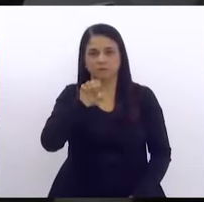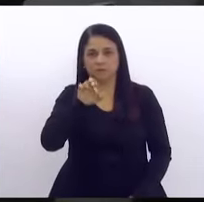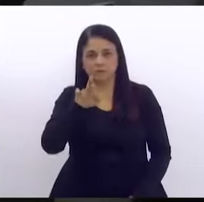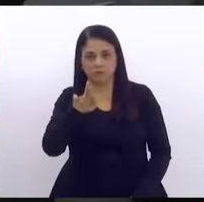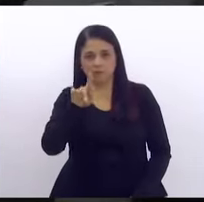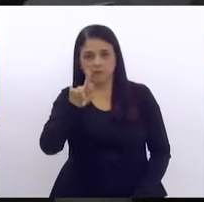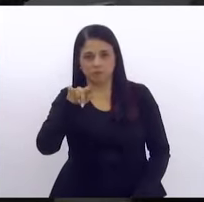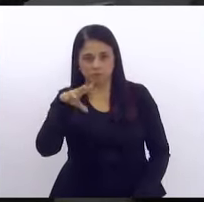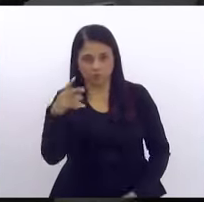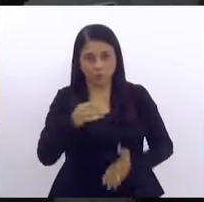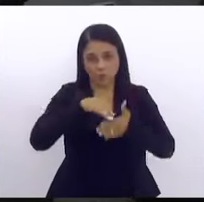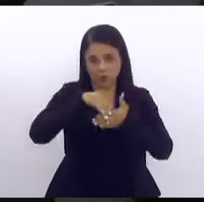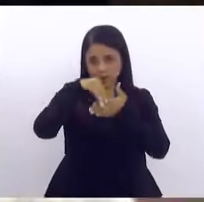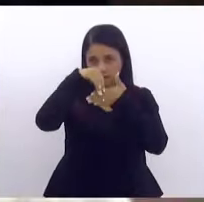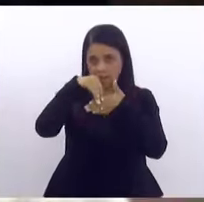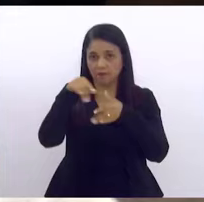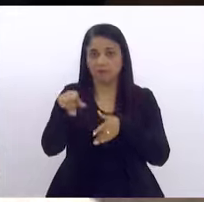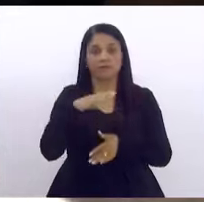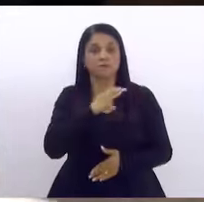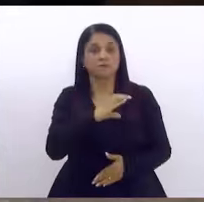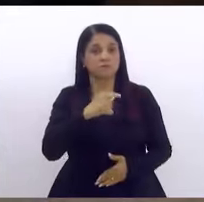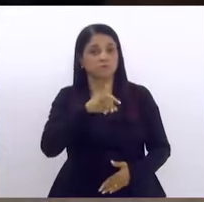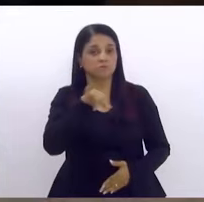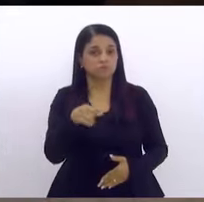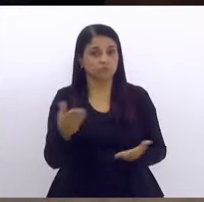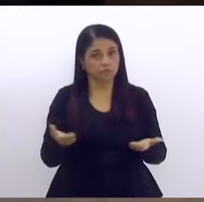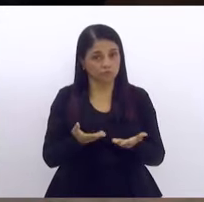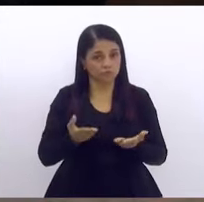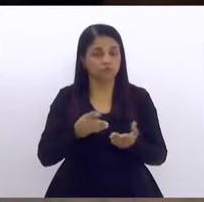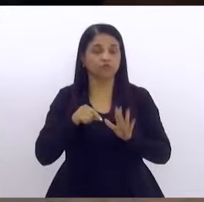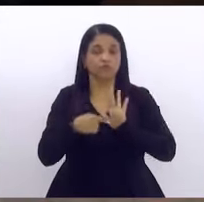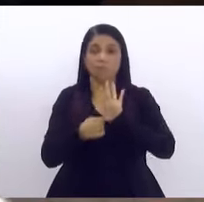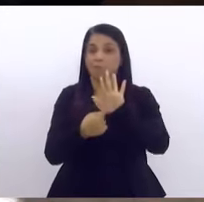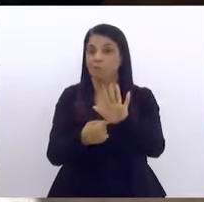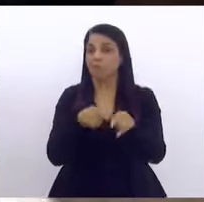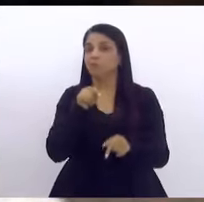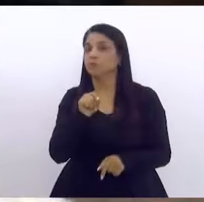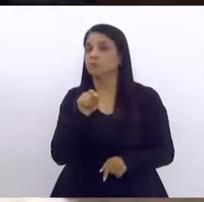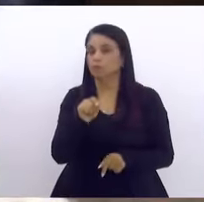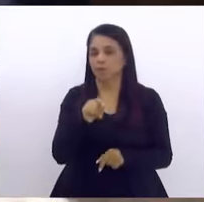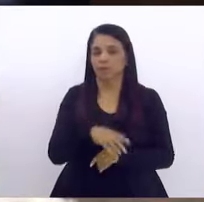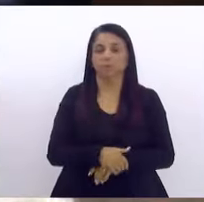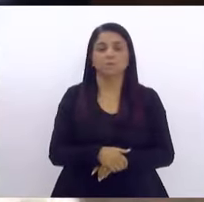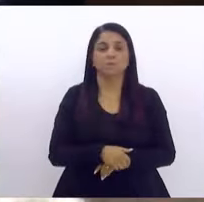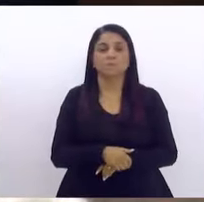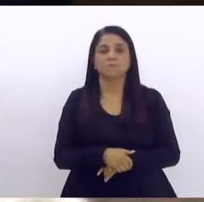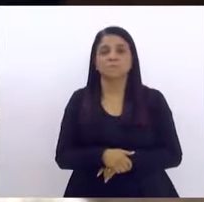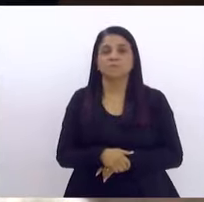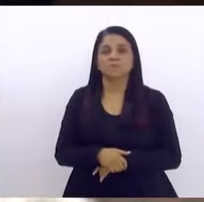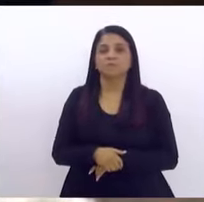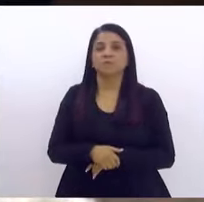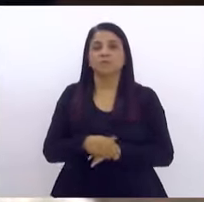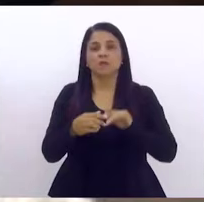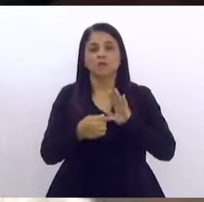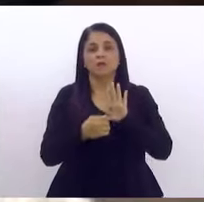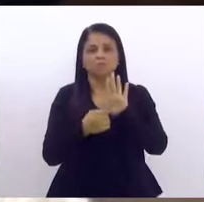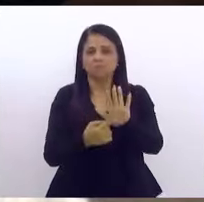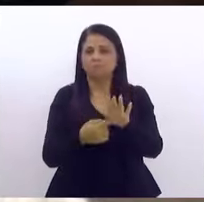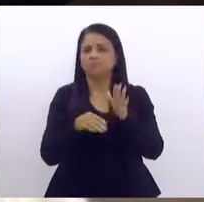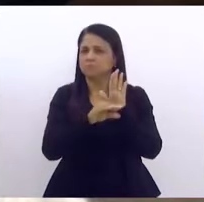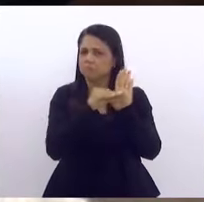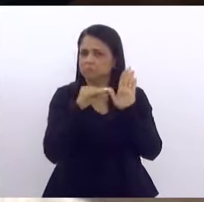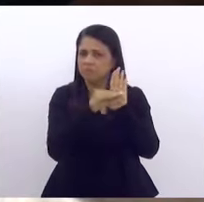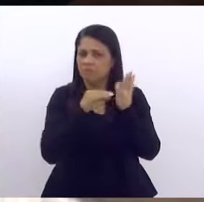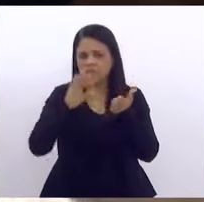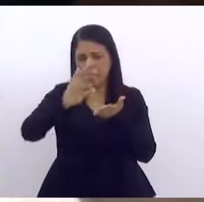líder, quando estávamos na CCJ hoje, já sinalizou nesse sentido. Nós também apresentamos emendas e